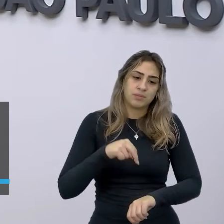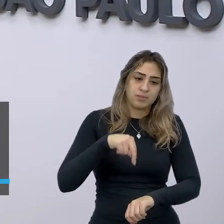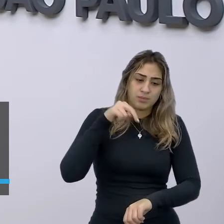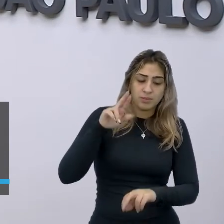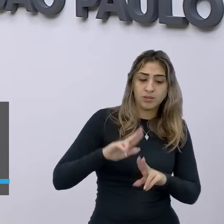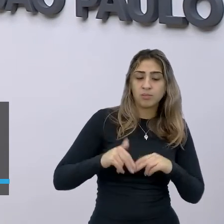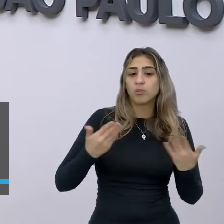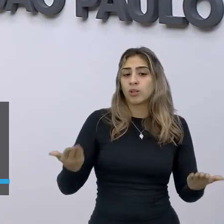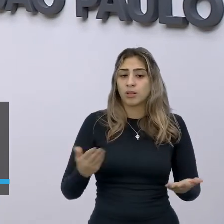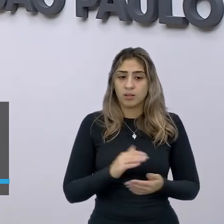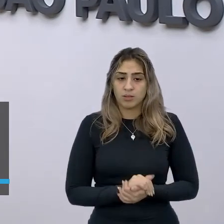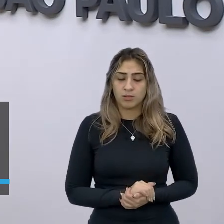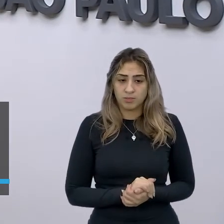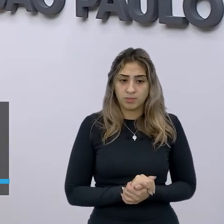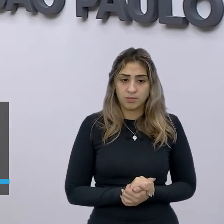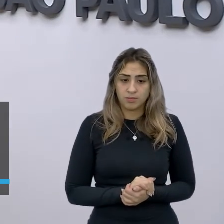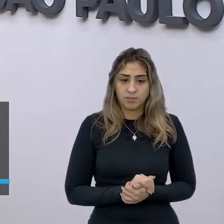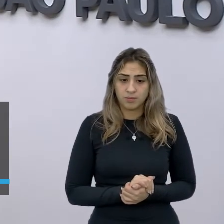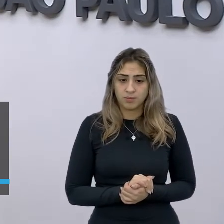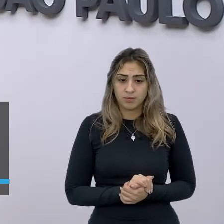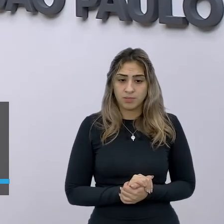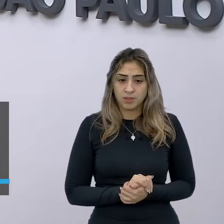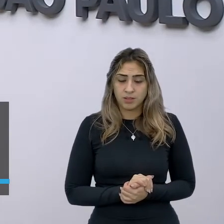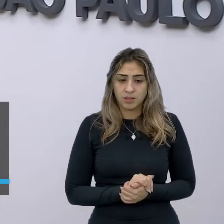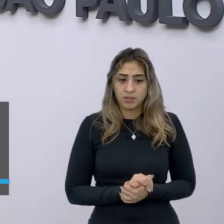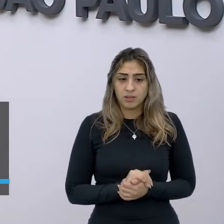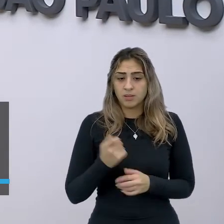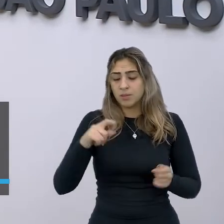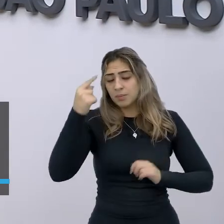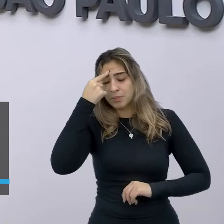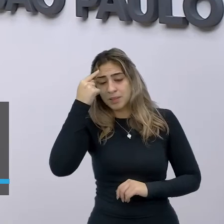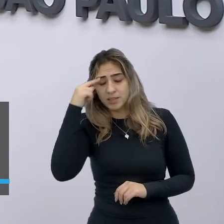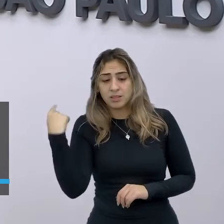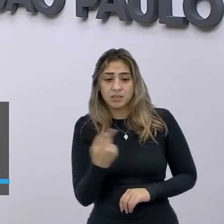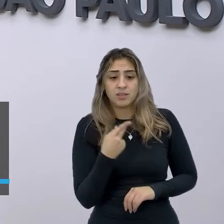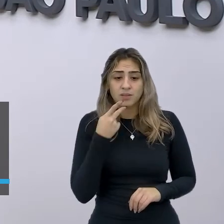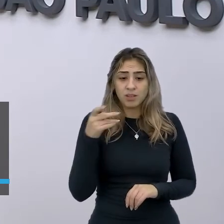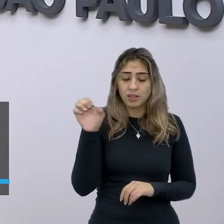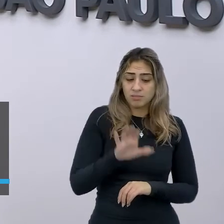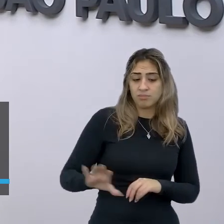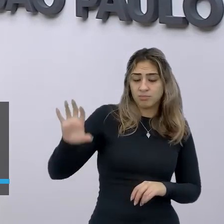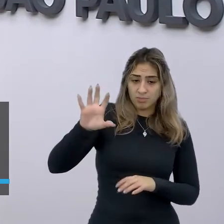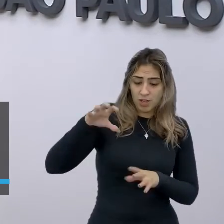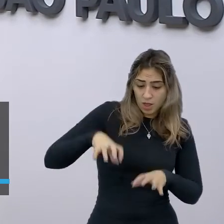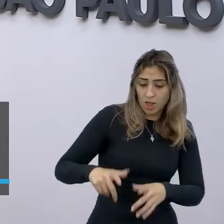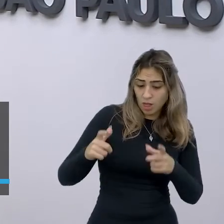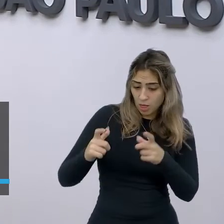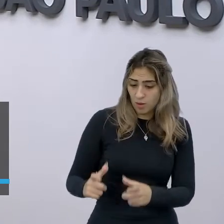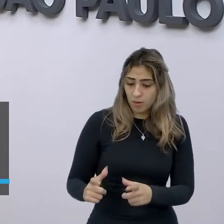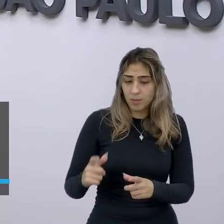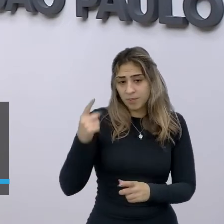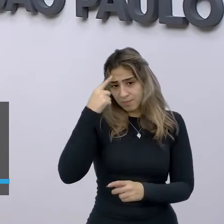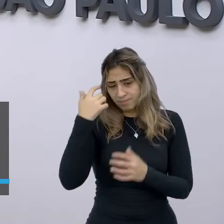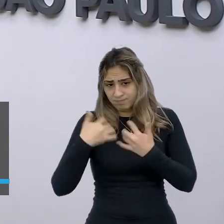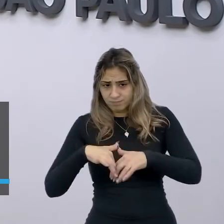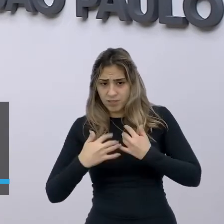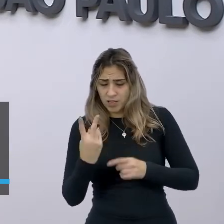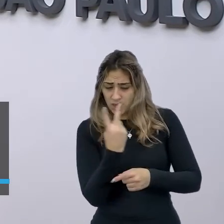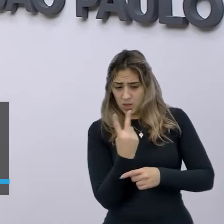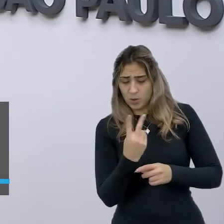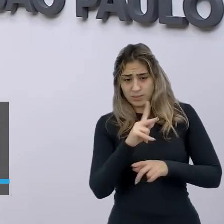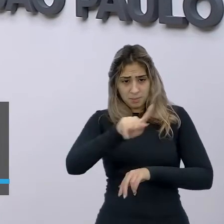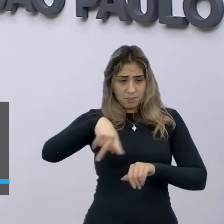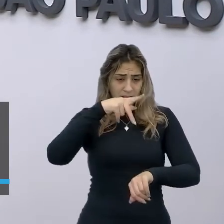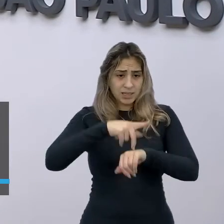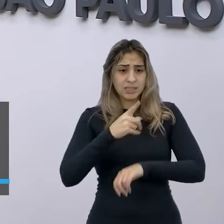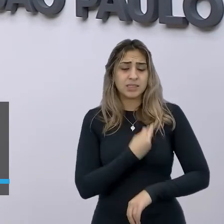nacionalidade, portanto, né? Então é isso que a gente tem que pensar quando a gente fala de um Estado-nação. E pensando nesses mesmos países,